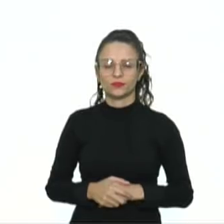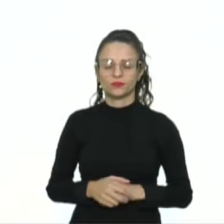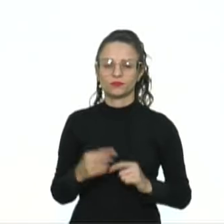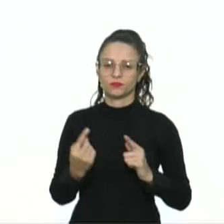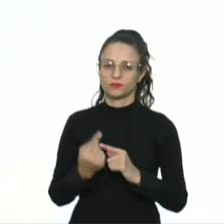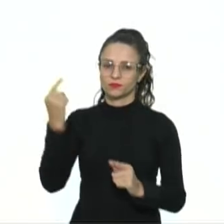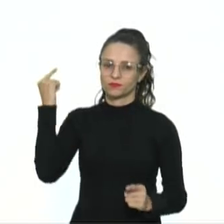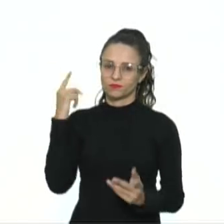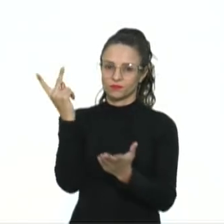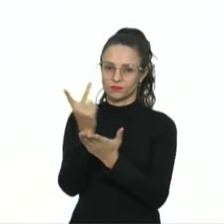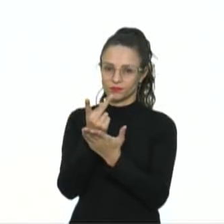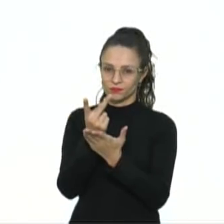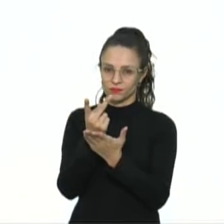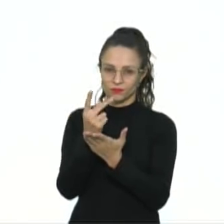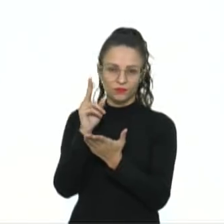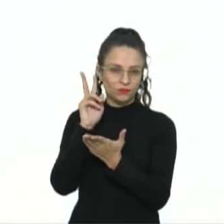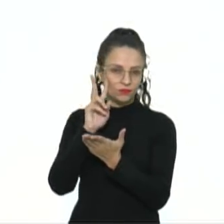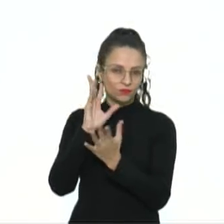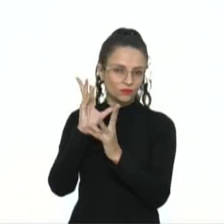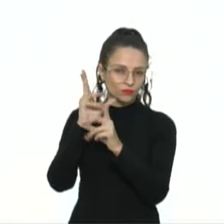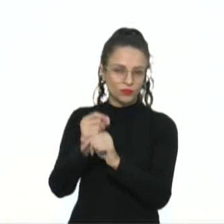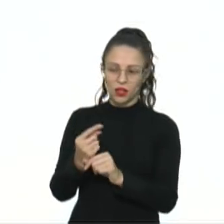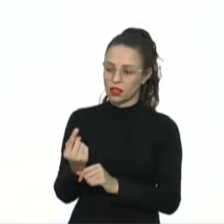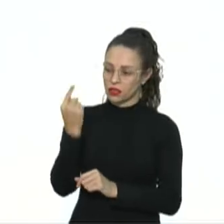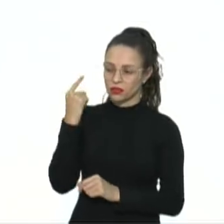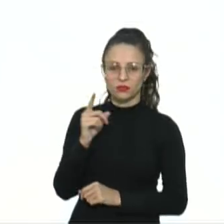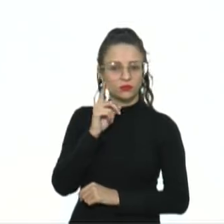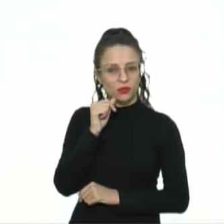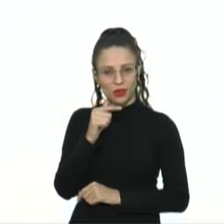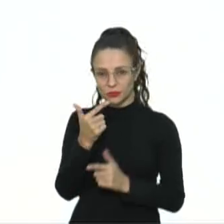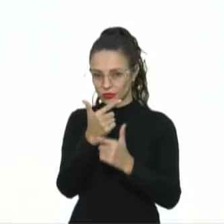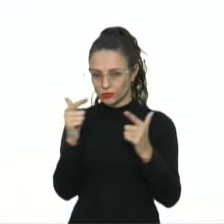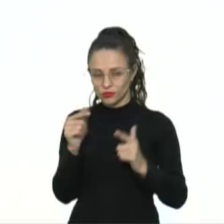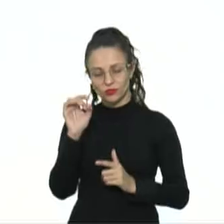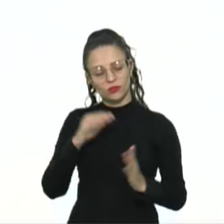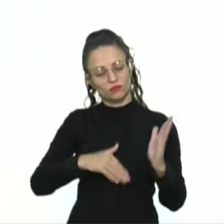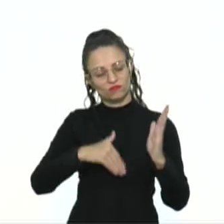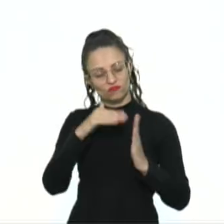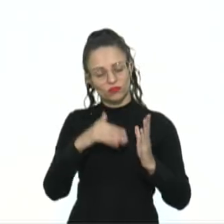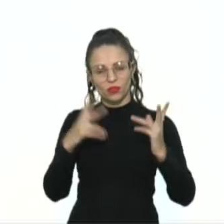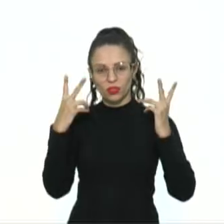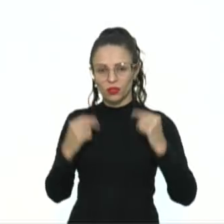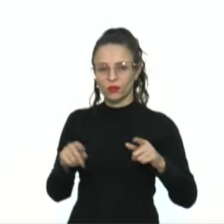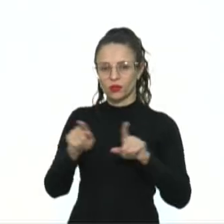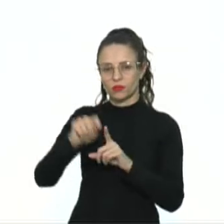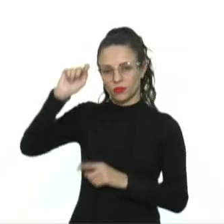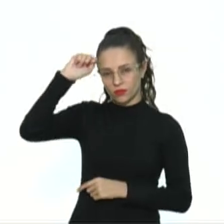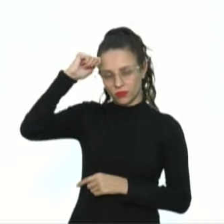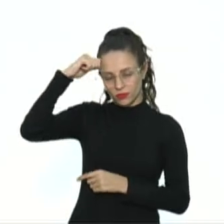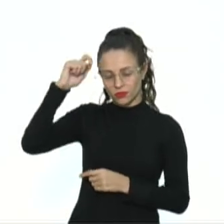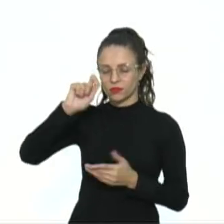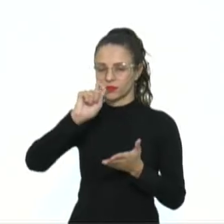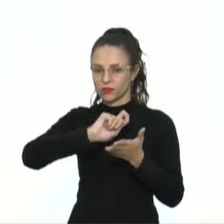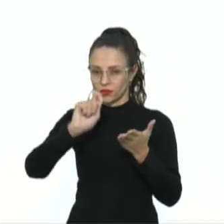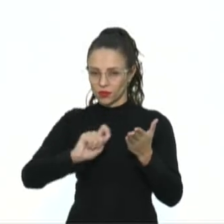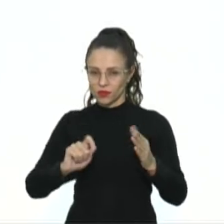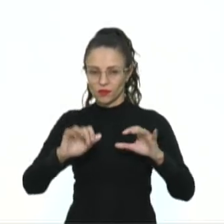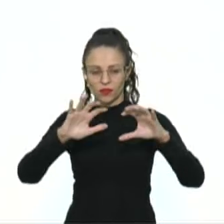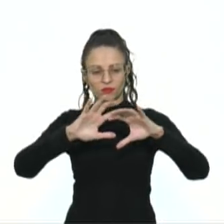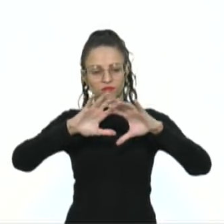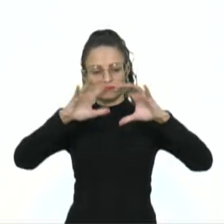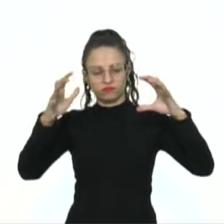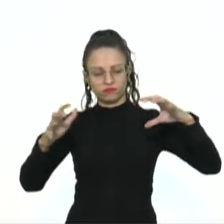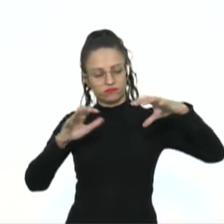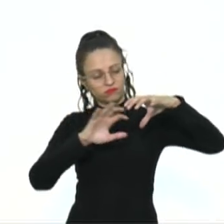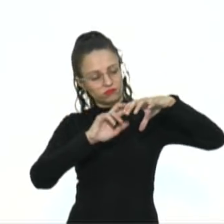No início da história, não tínhamos lápis para desenhar. Eram usados tintas naturais e carvão. Os desenhos eram feitos nas paredes das cavernas